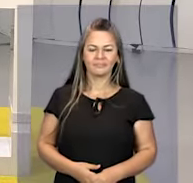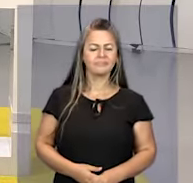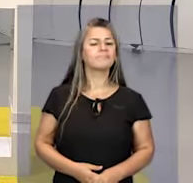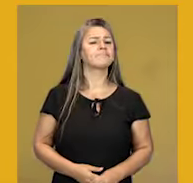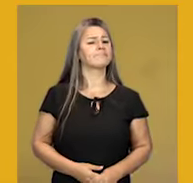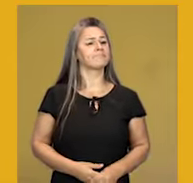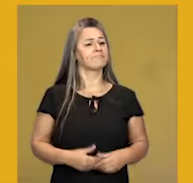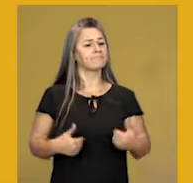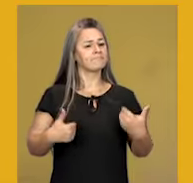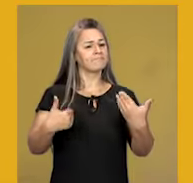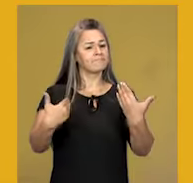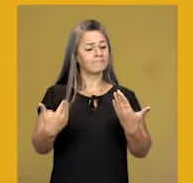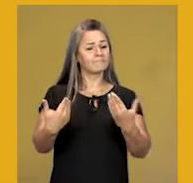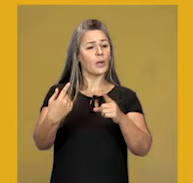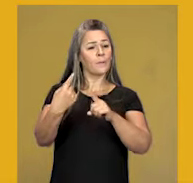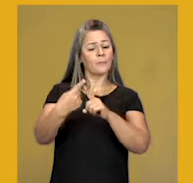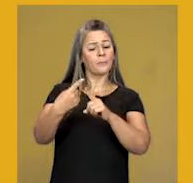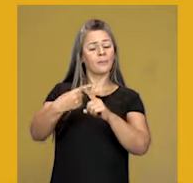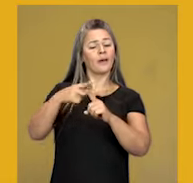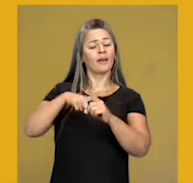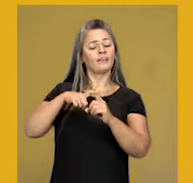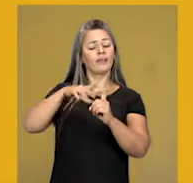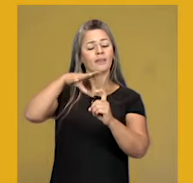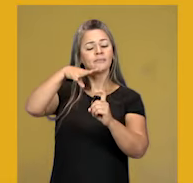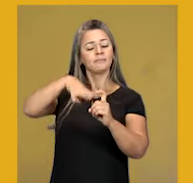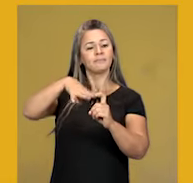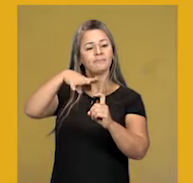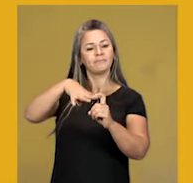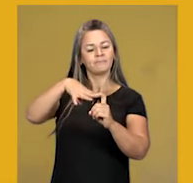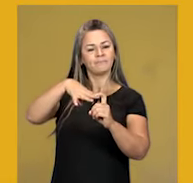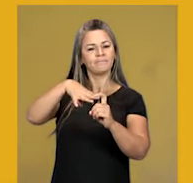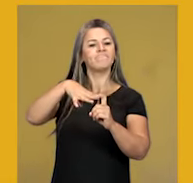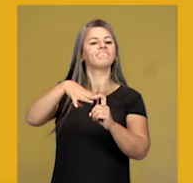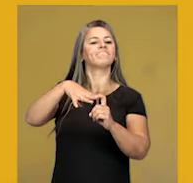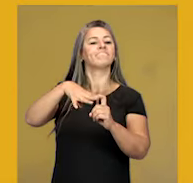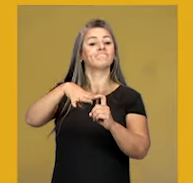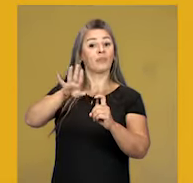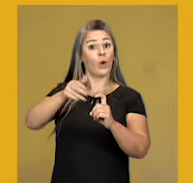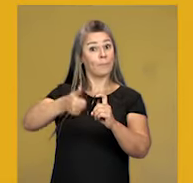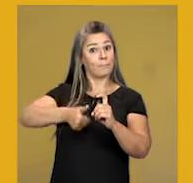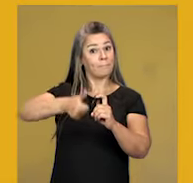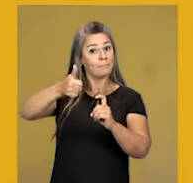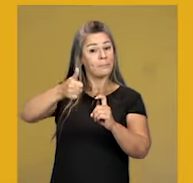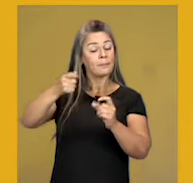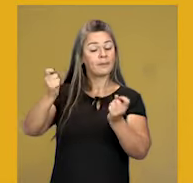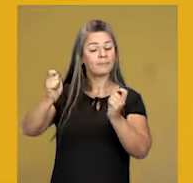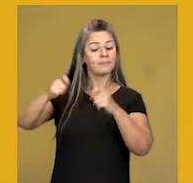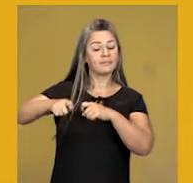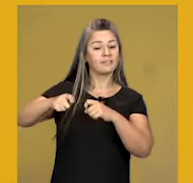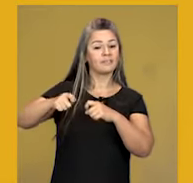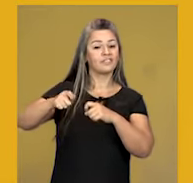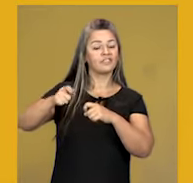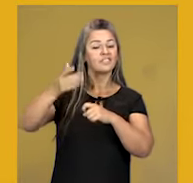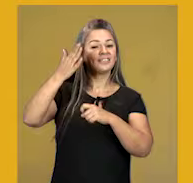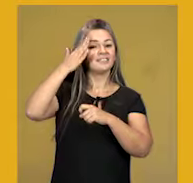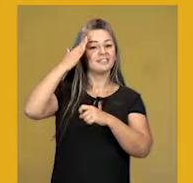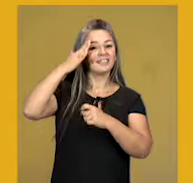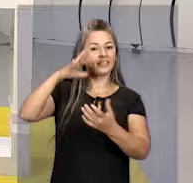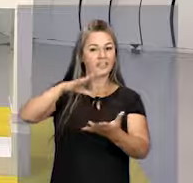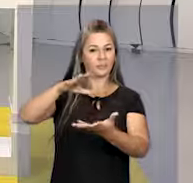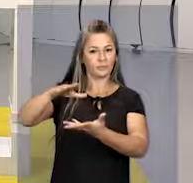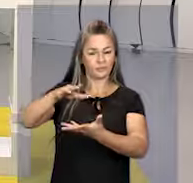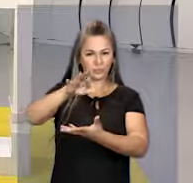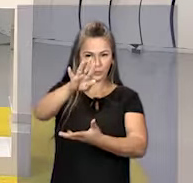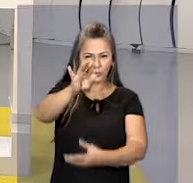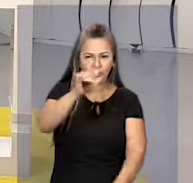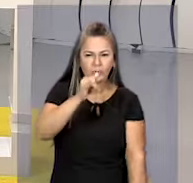Então, por que existem os mundos? Em primeiro lugar, pela necessidade de entender o mundo. Imagine você viver num